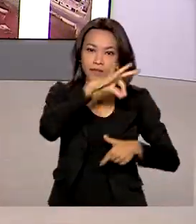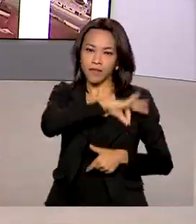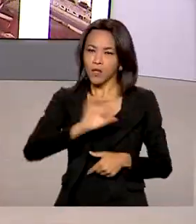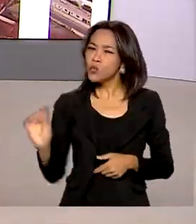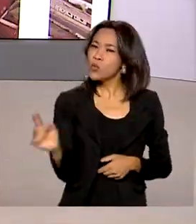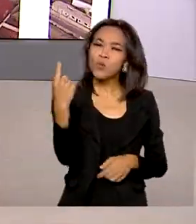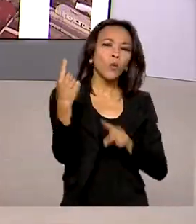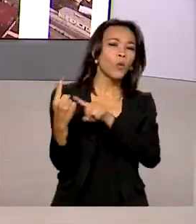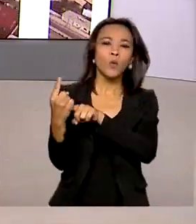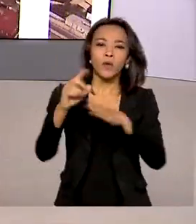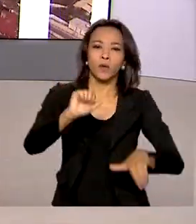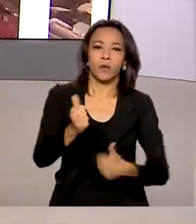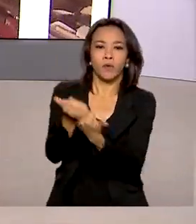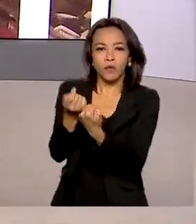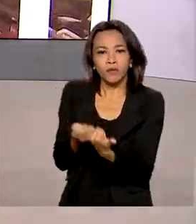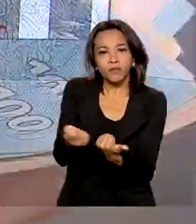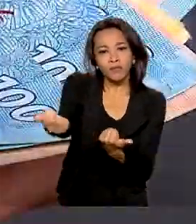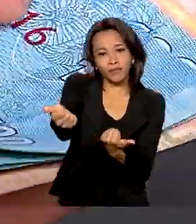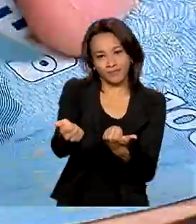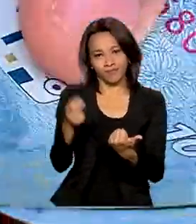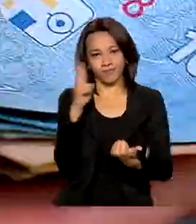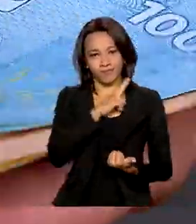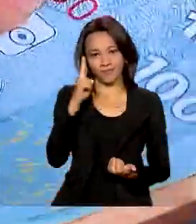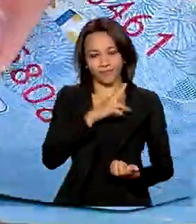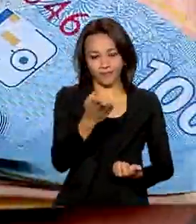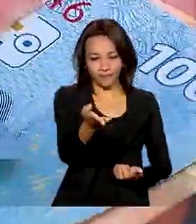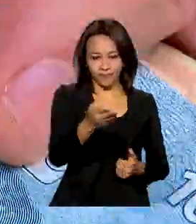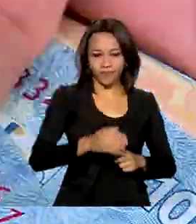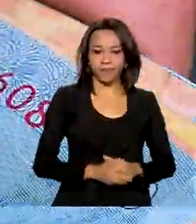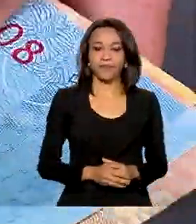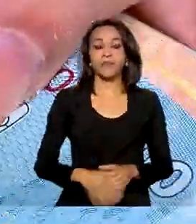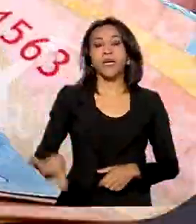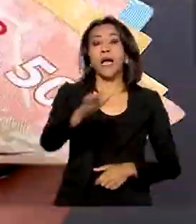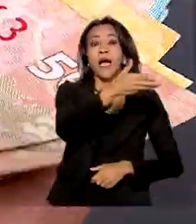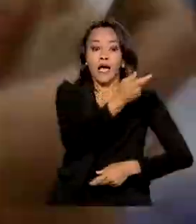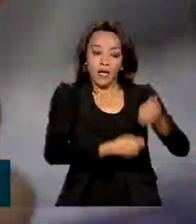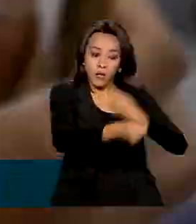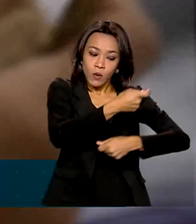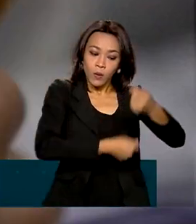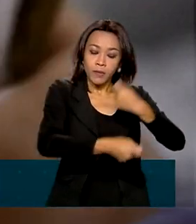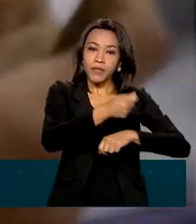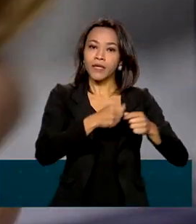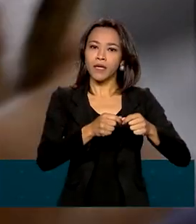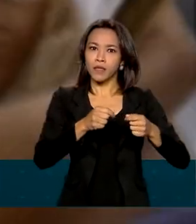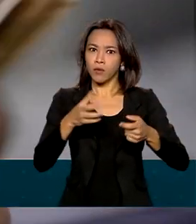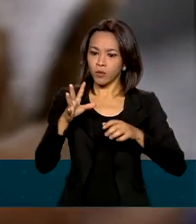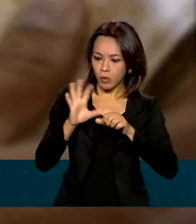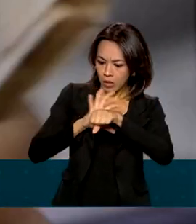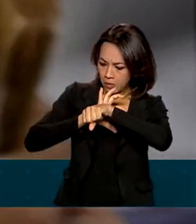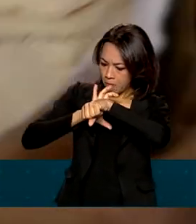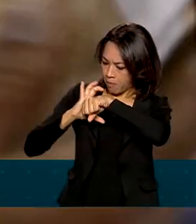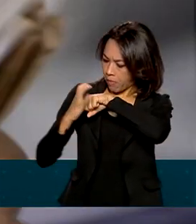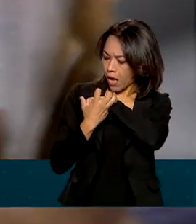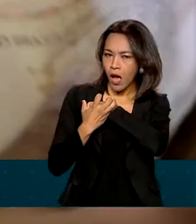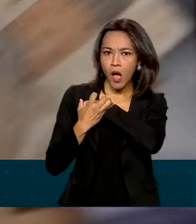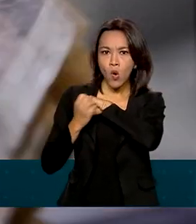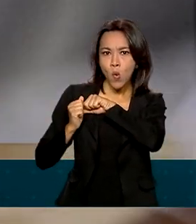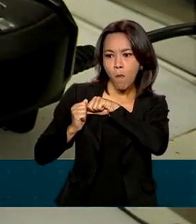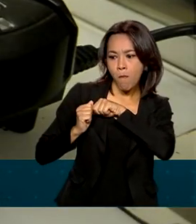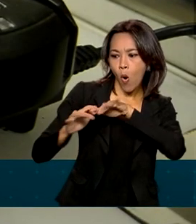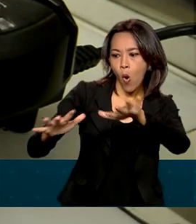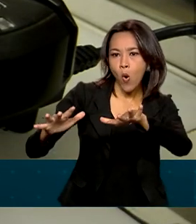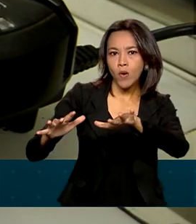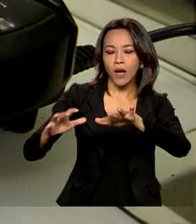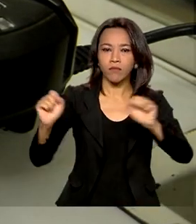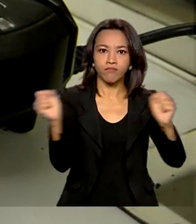delas foi o auxílio emergencial. A economia acendeu o alerta assim que a palavra pandemia entrou para o cotidiano